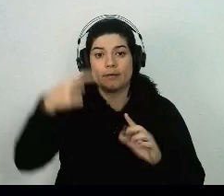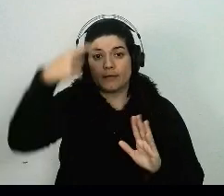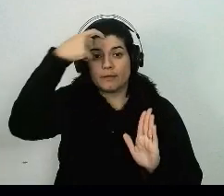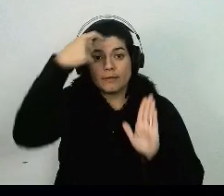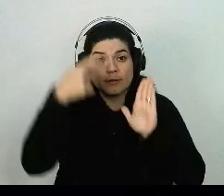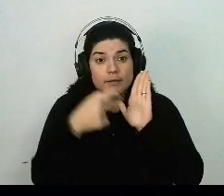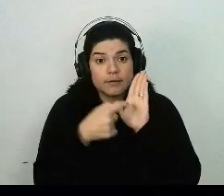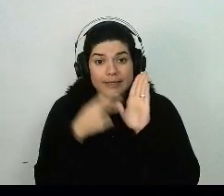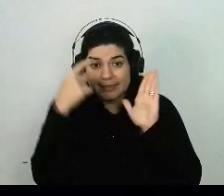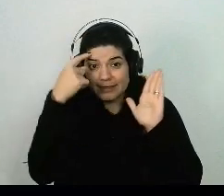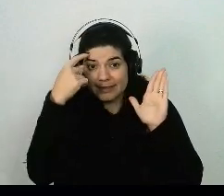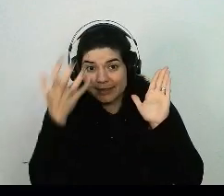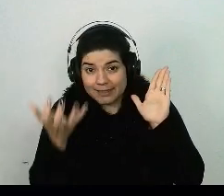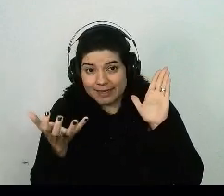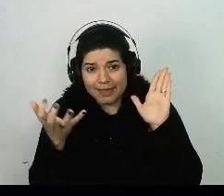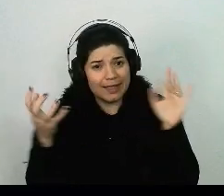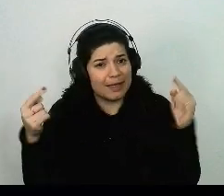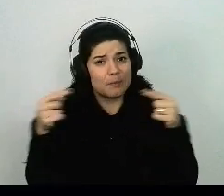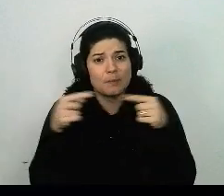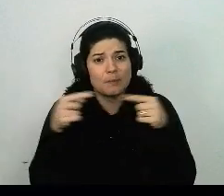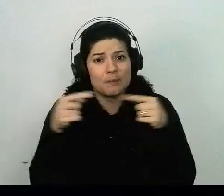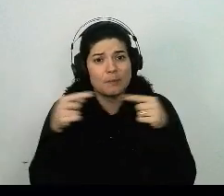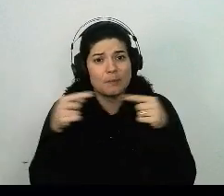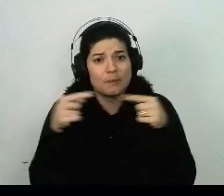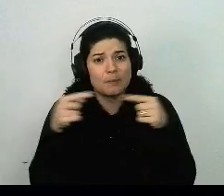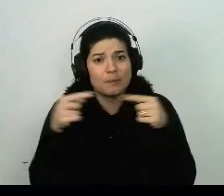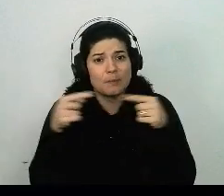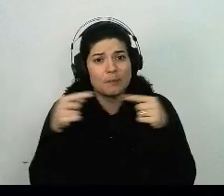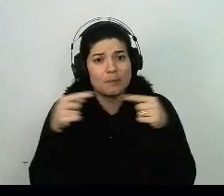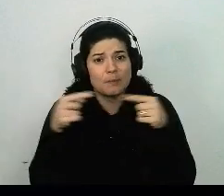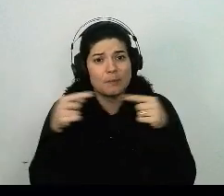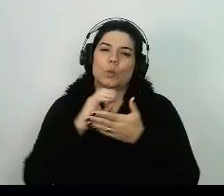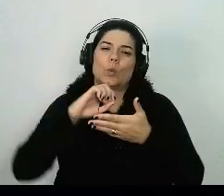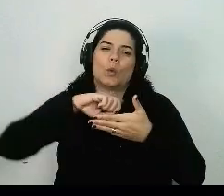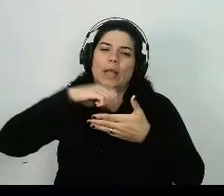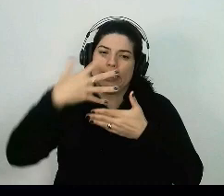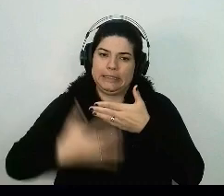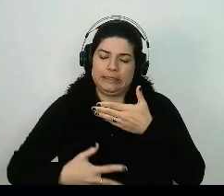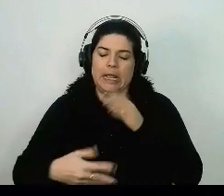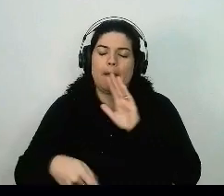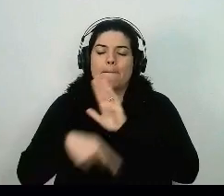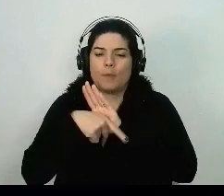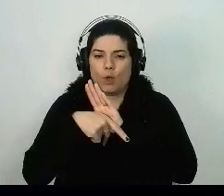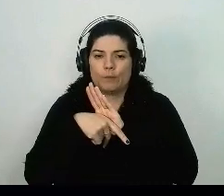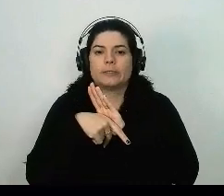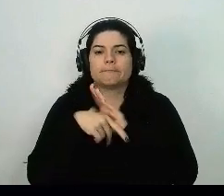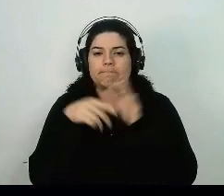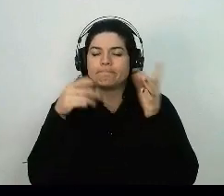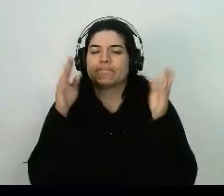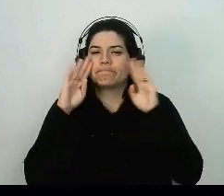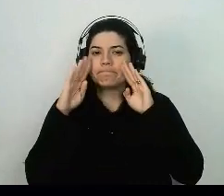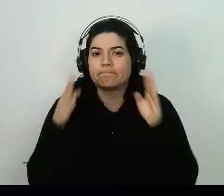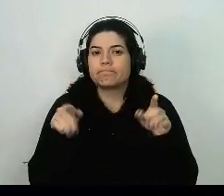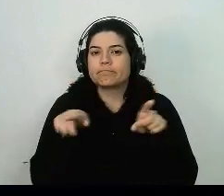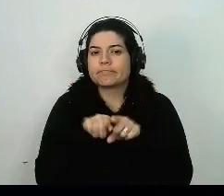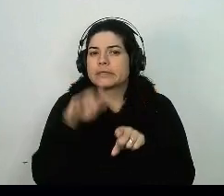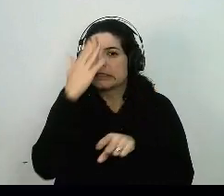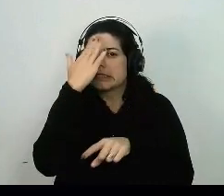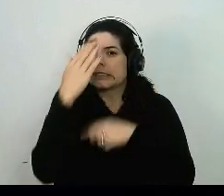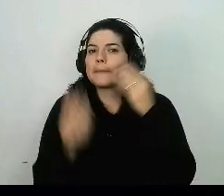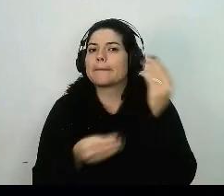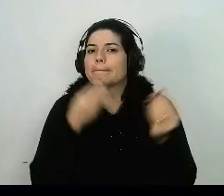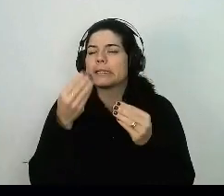vai mudar tanto, né? A gente vai ver algumas características específicas, mas no final vamos entender o contexto, vamos entender, mergulhar